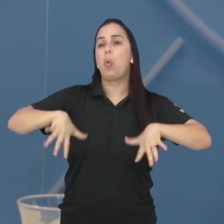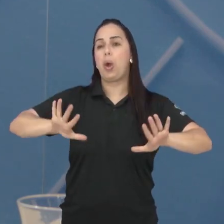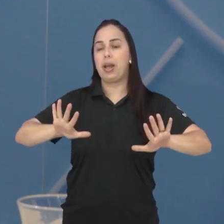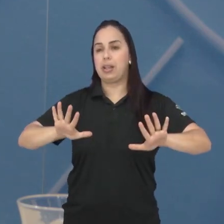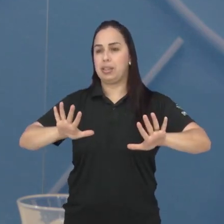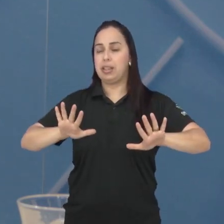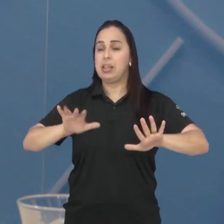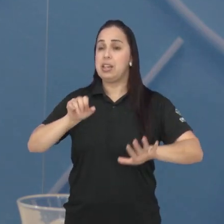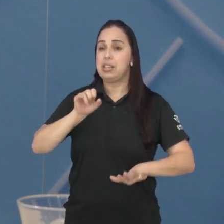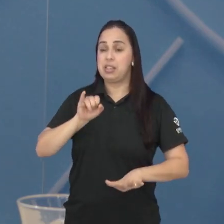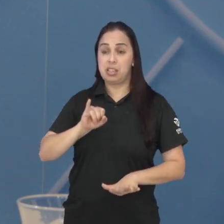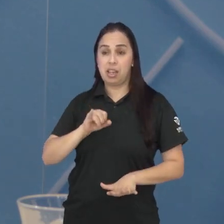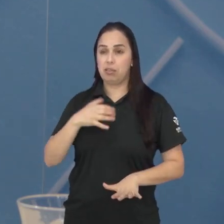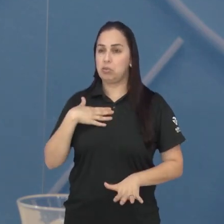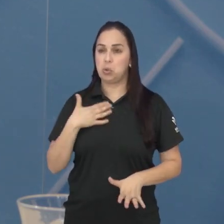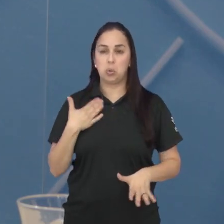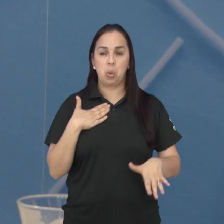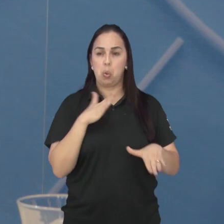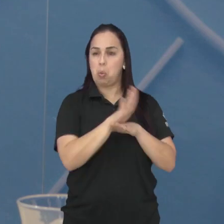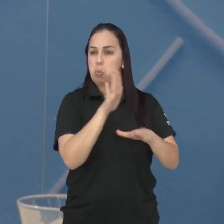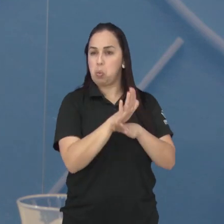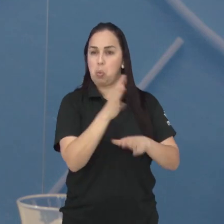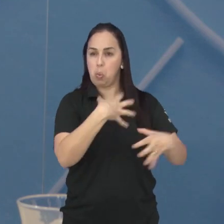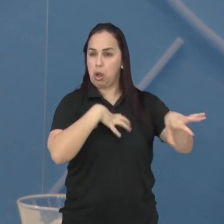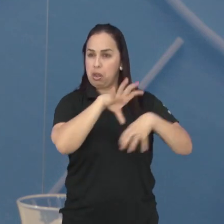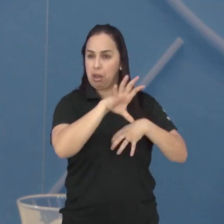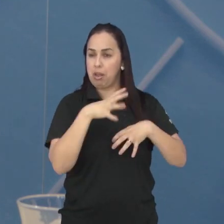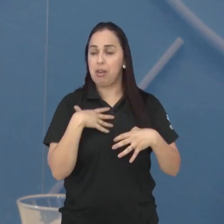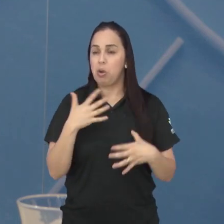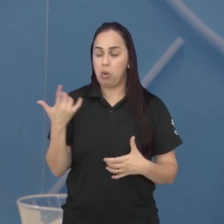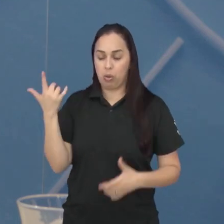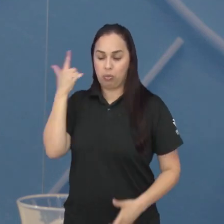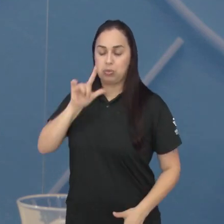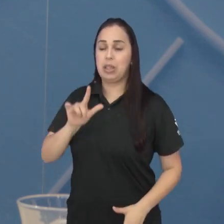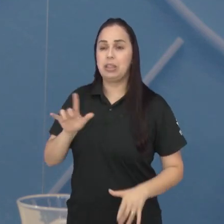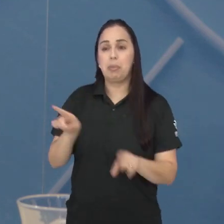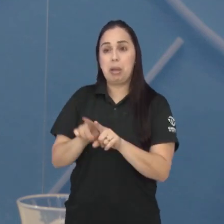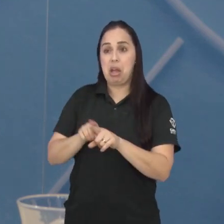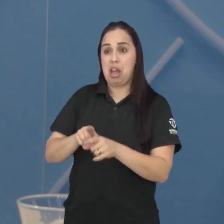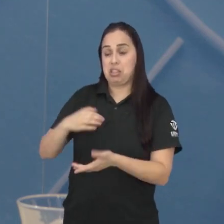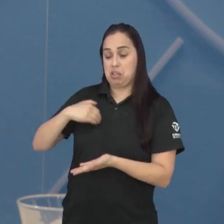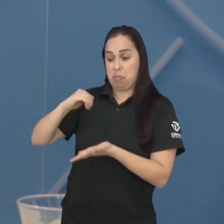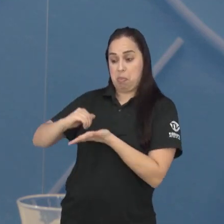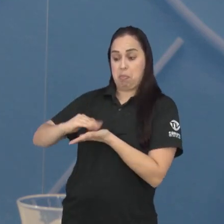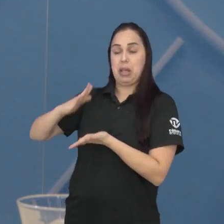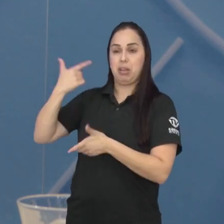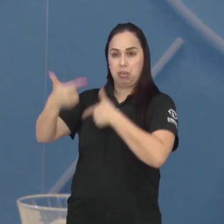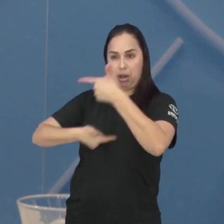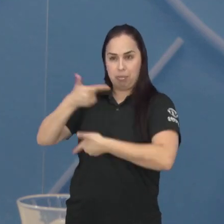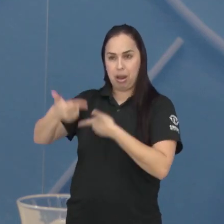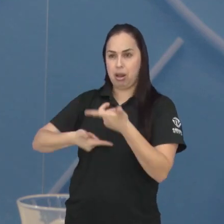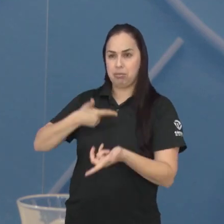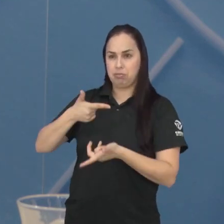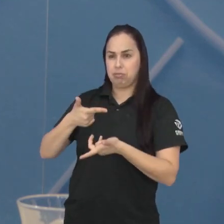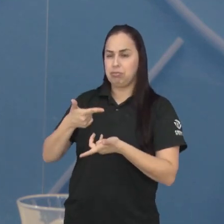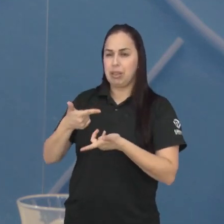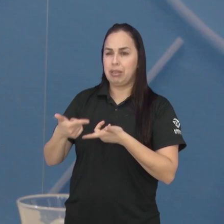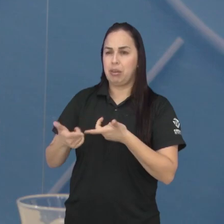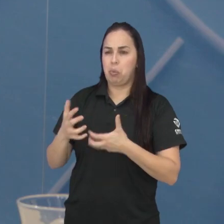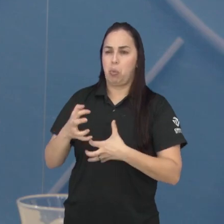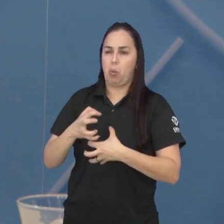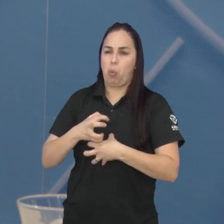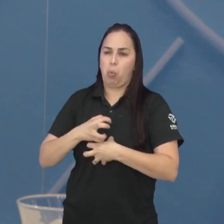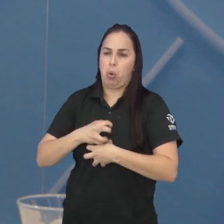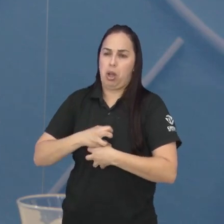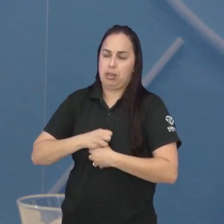não dá conta, a gente adoece, a gente é apagada e às vezes é demitida num trabalho desse, né?